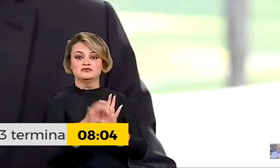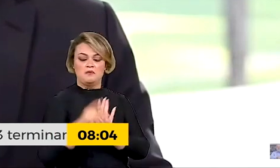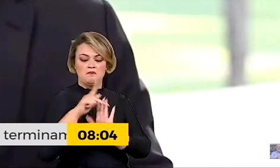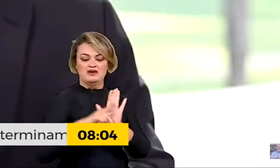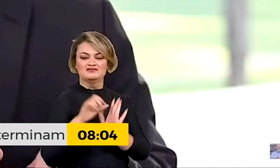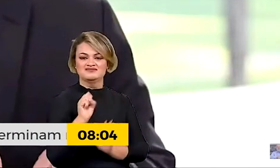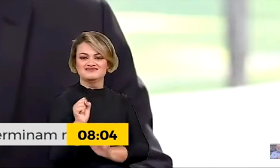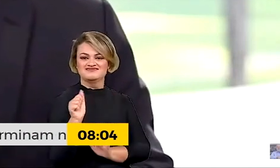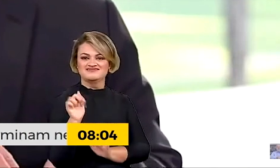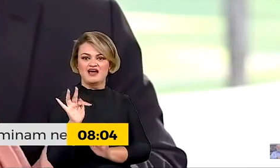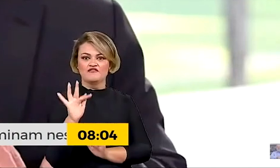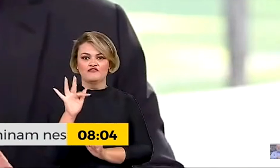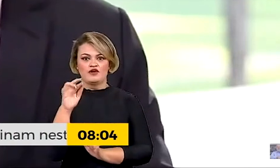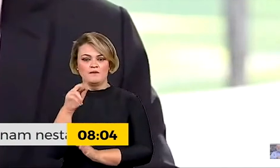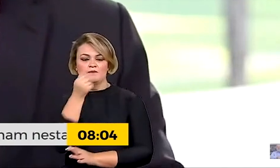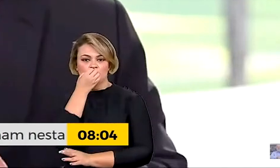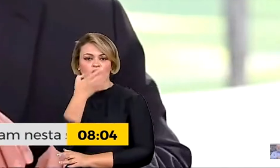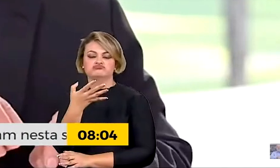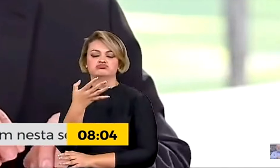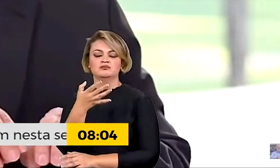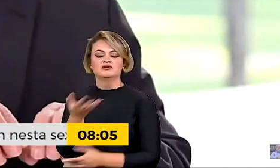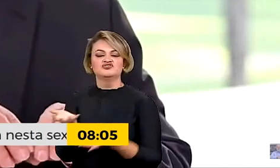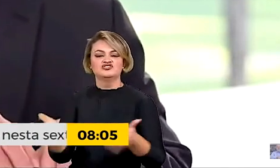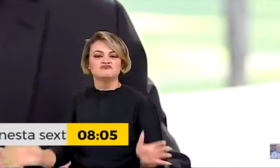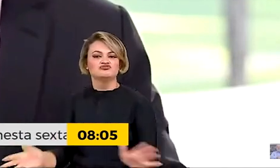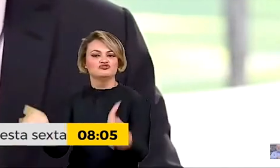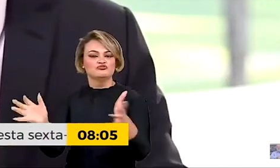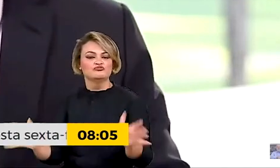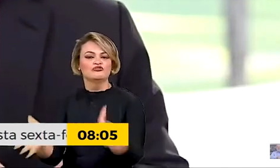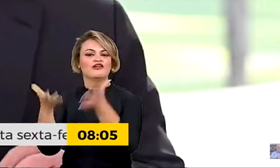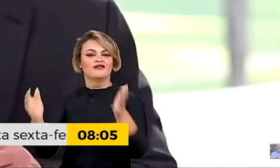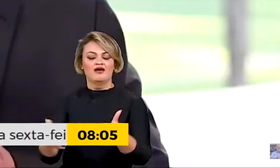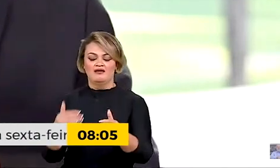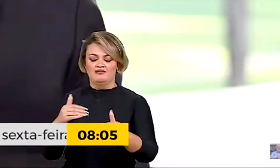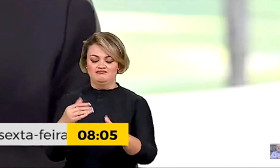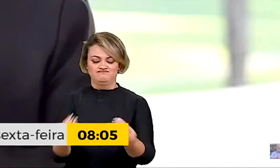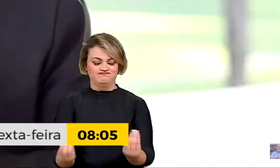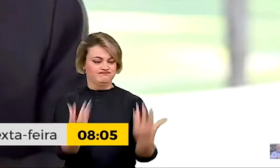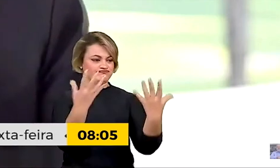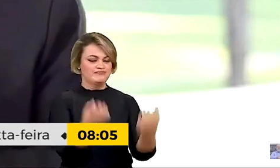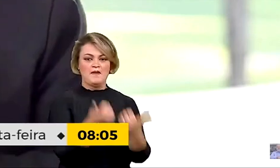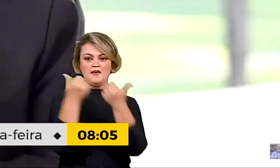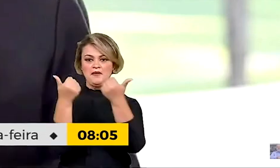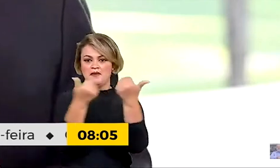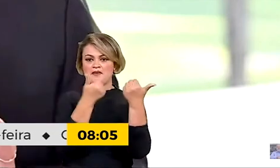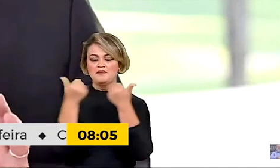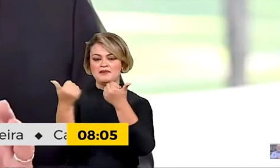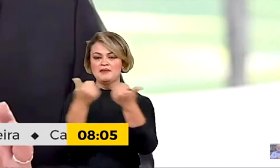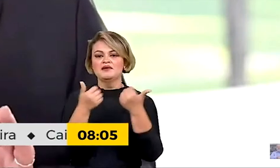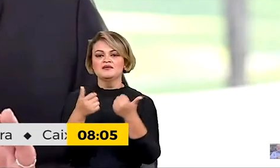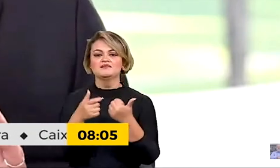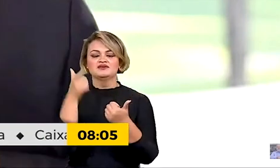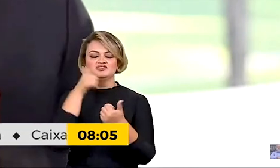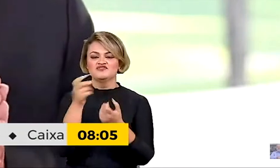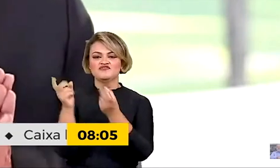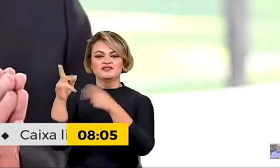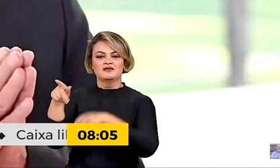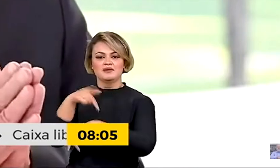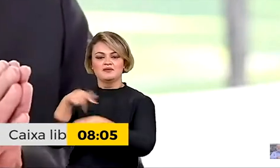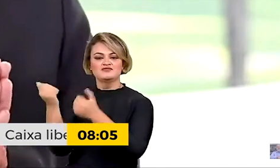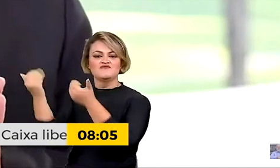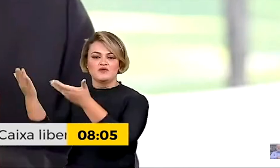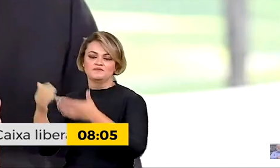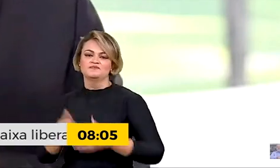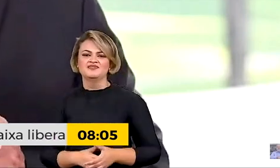gordura agricultura brasileira continue produzindo continue plantando cada vez mais pra gente continuar exportando cada vez mais eu não quero saber